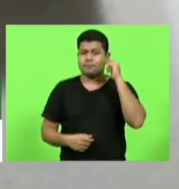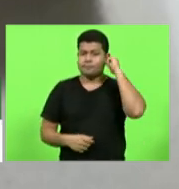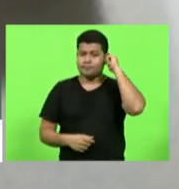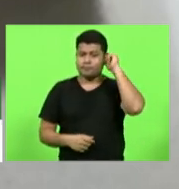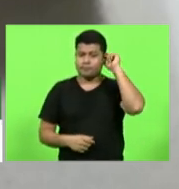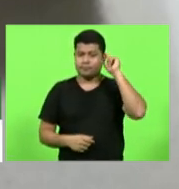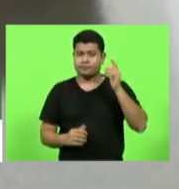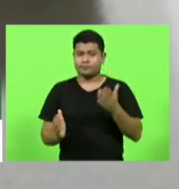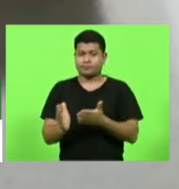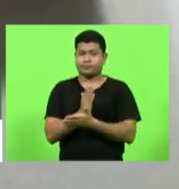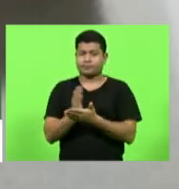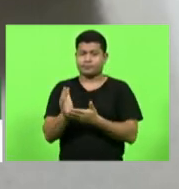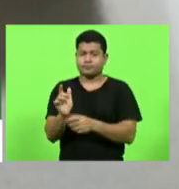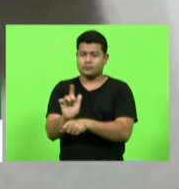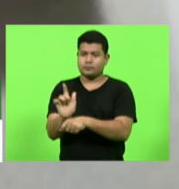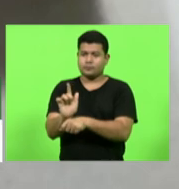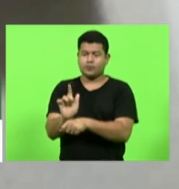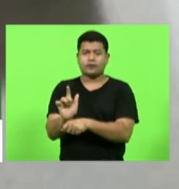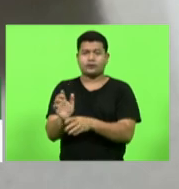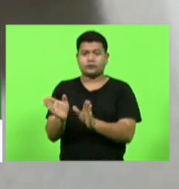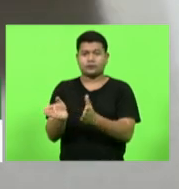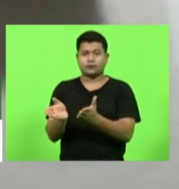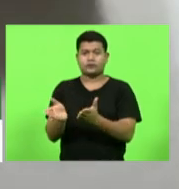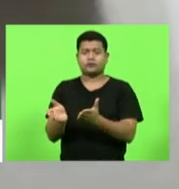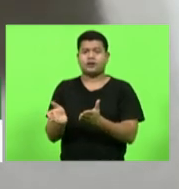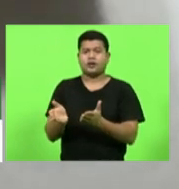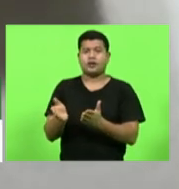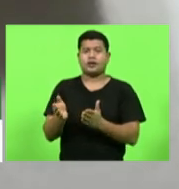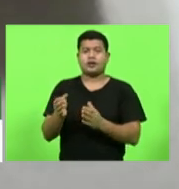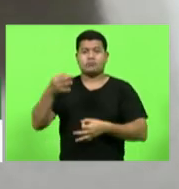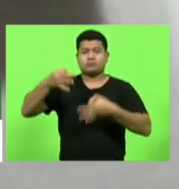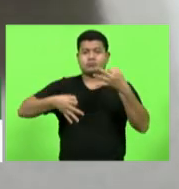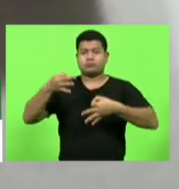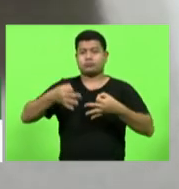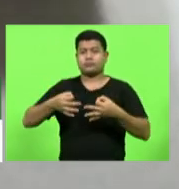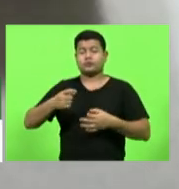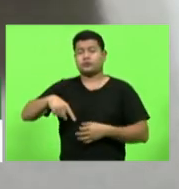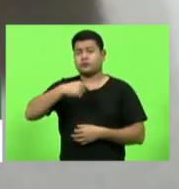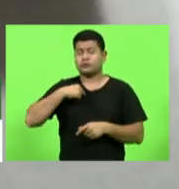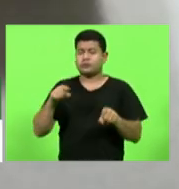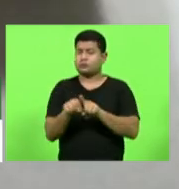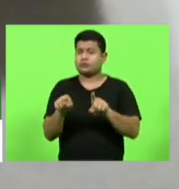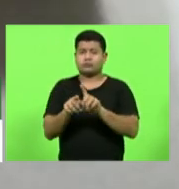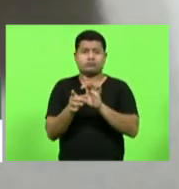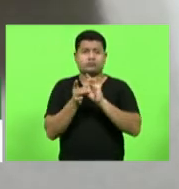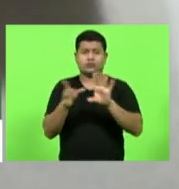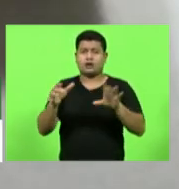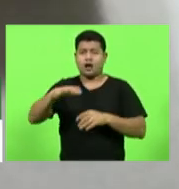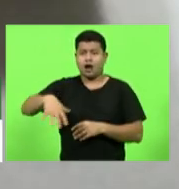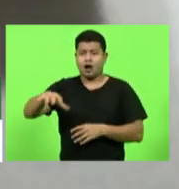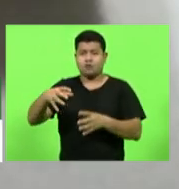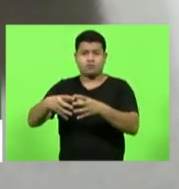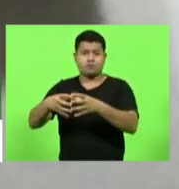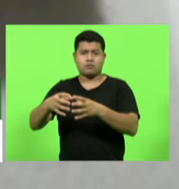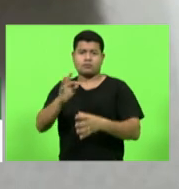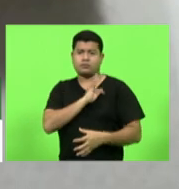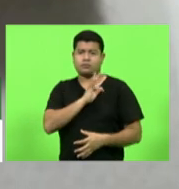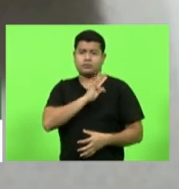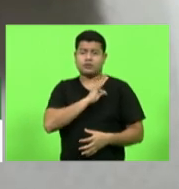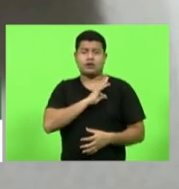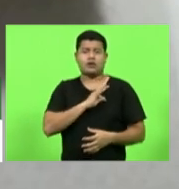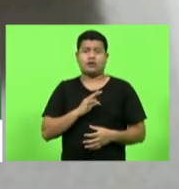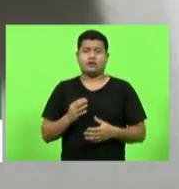gestores, temos pré-julgados do Tribunal de Contas, mas também estamos à disposição, a nossa área técnica, para que possa, no que for